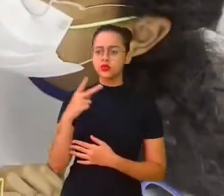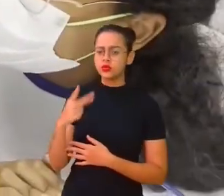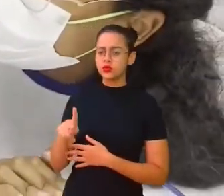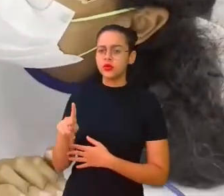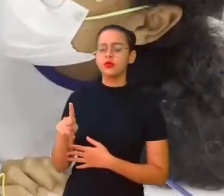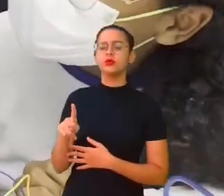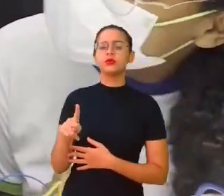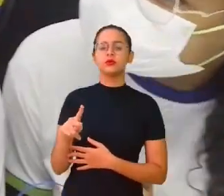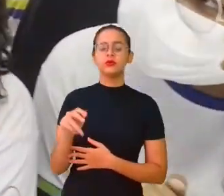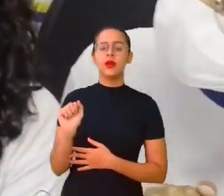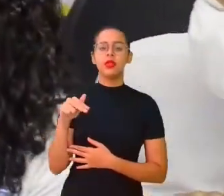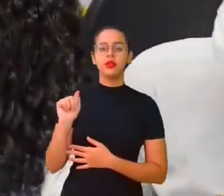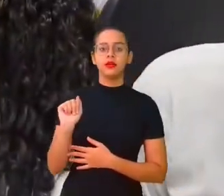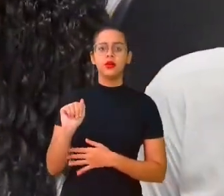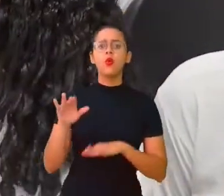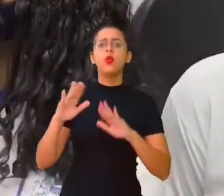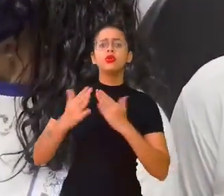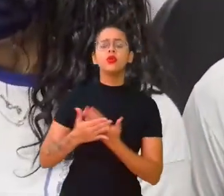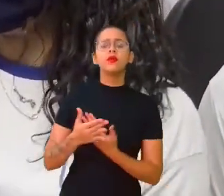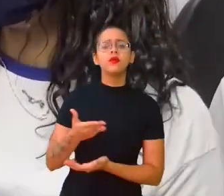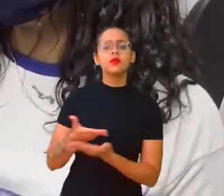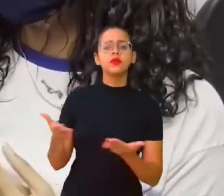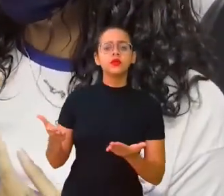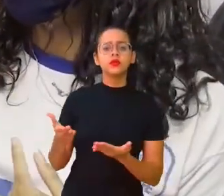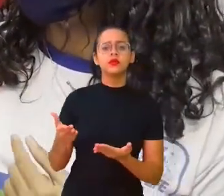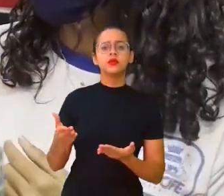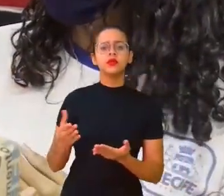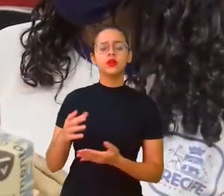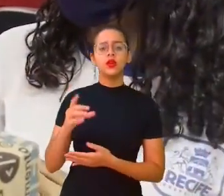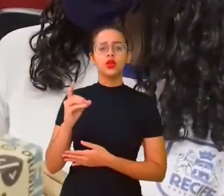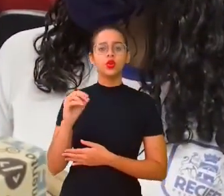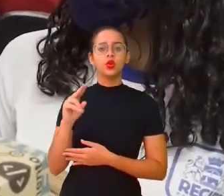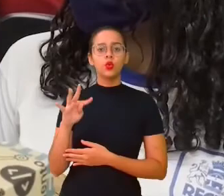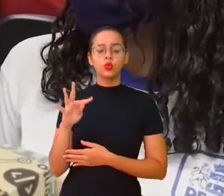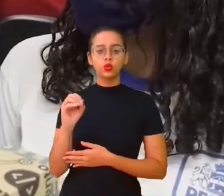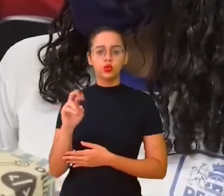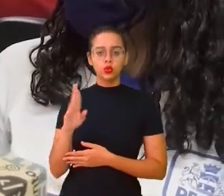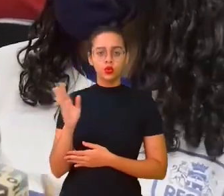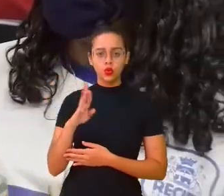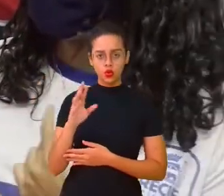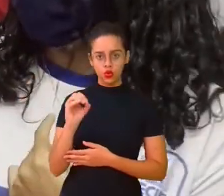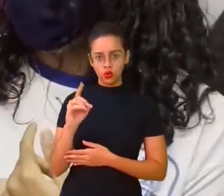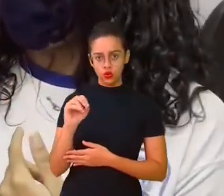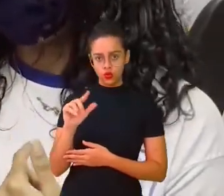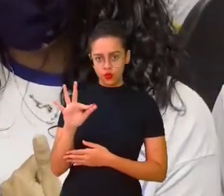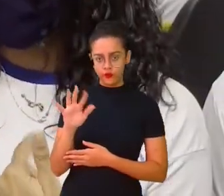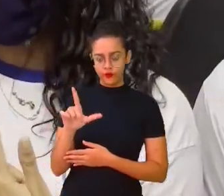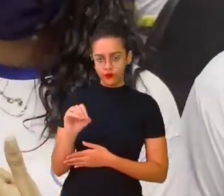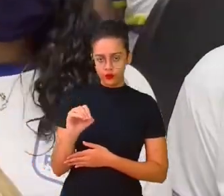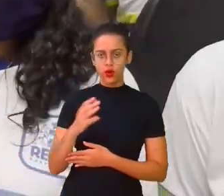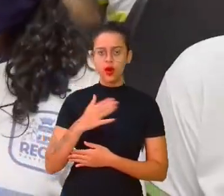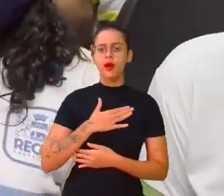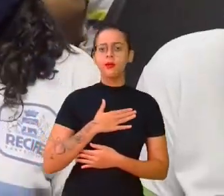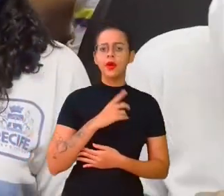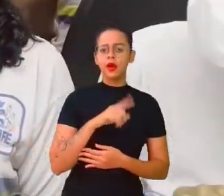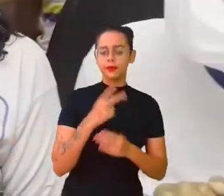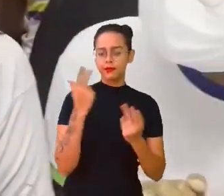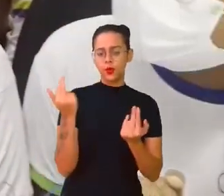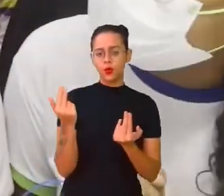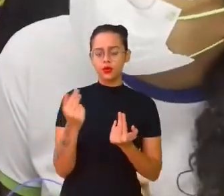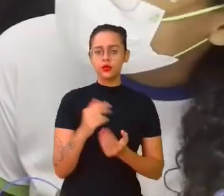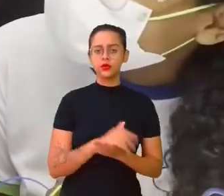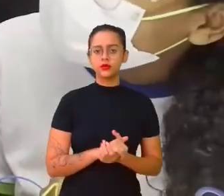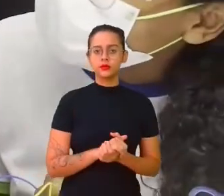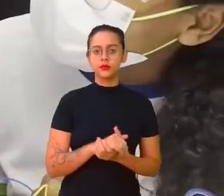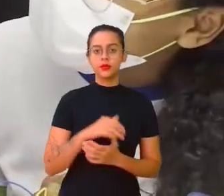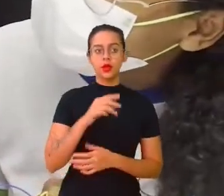Ana Damília. E qual é a escola de vocês? Doutor Rodolfo Arellano. E a sua? A minha cadeira. E a sua?